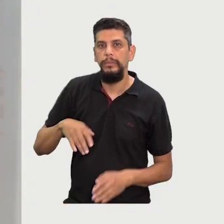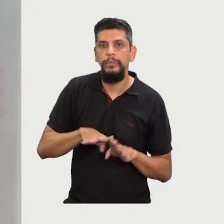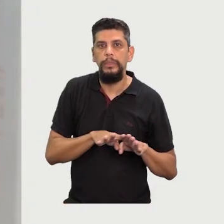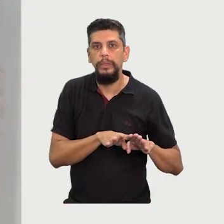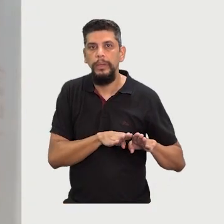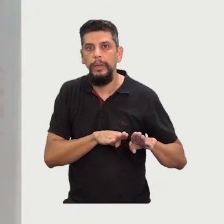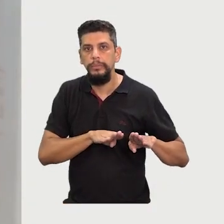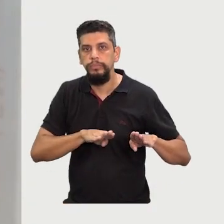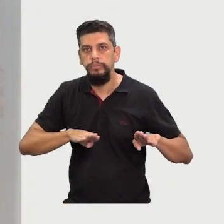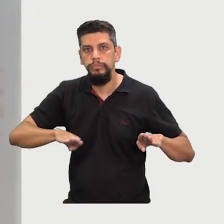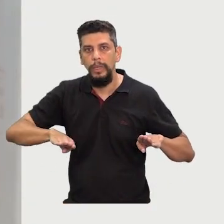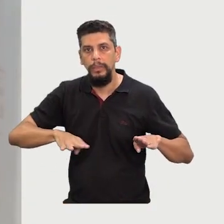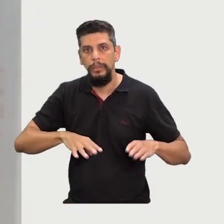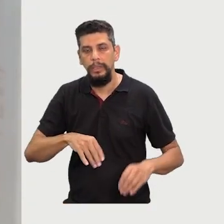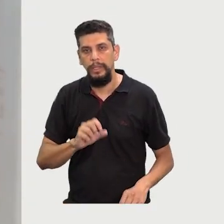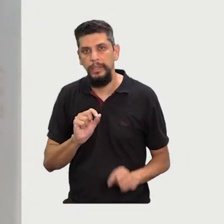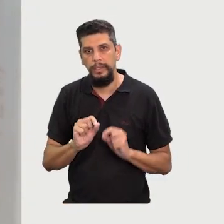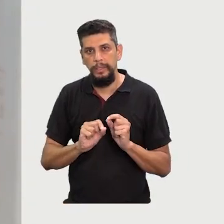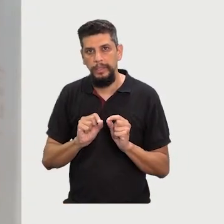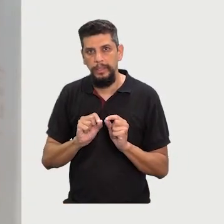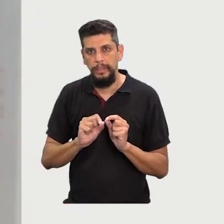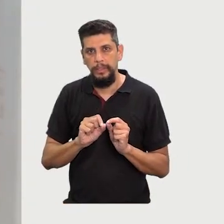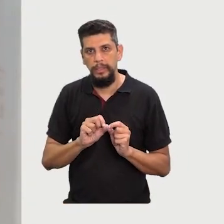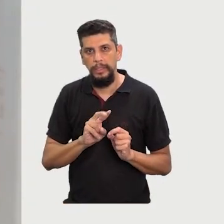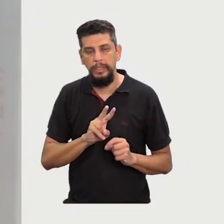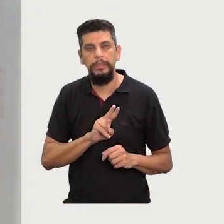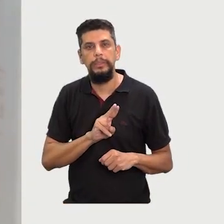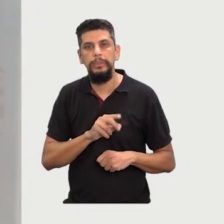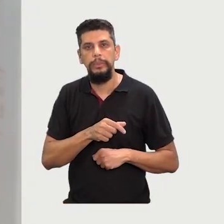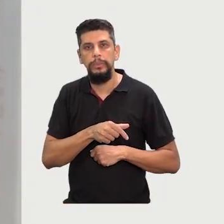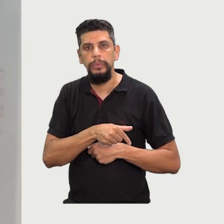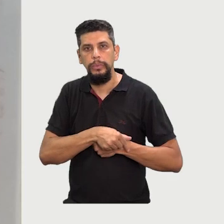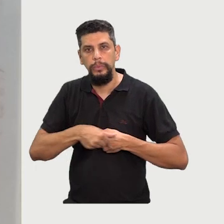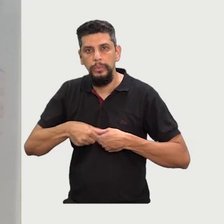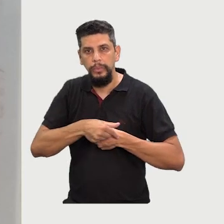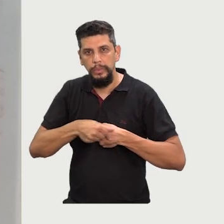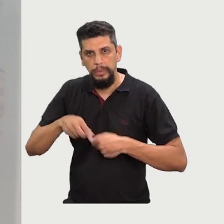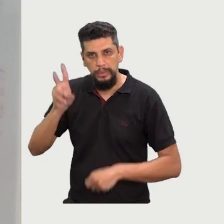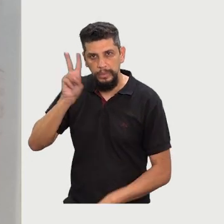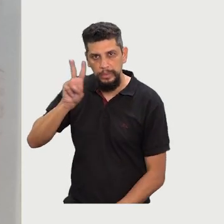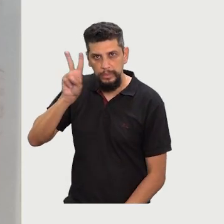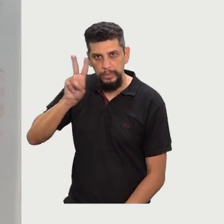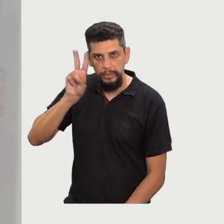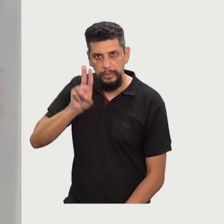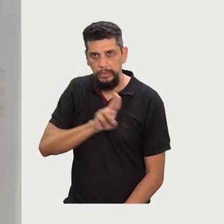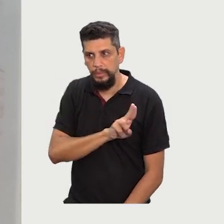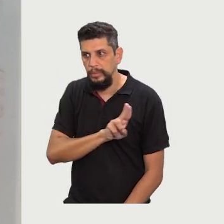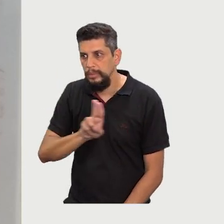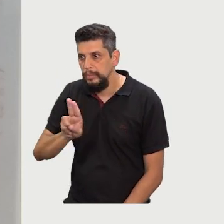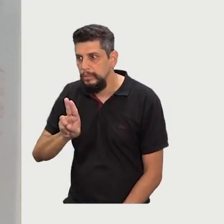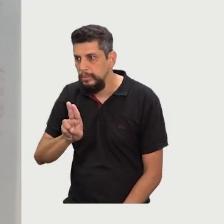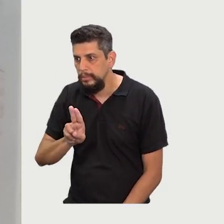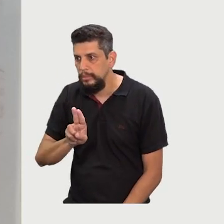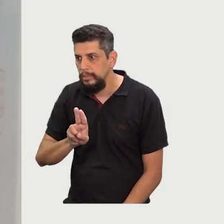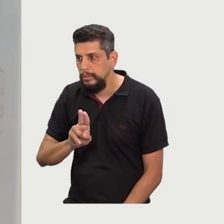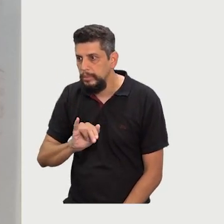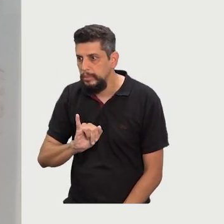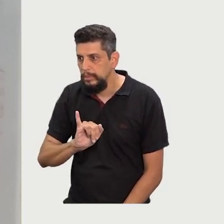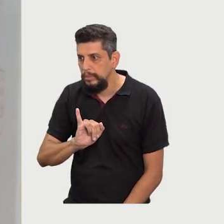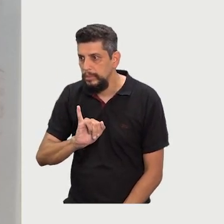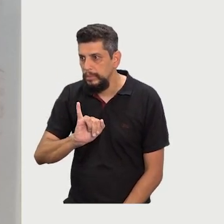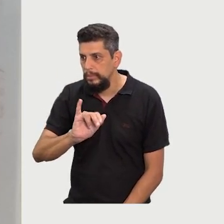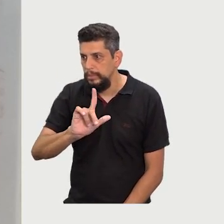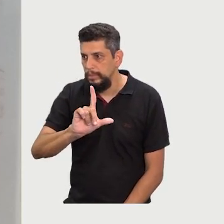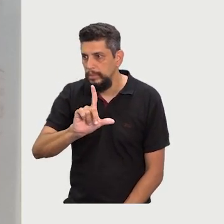A Tapeçaria de Aracne, certo? E quem lembra o nome do autor? Vocês lembram? Vamos lá. É, o nome dele é